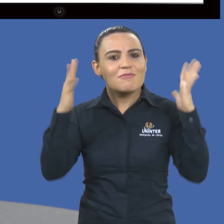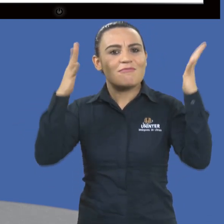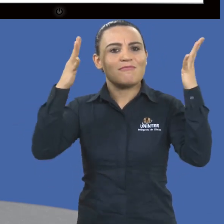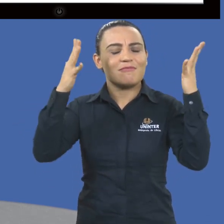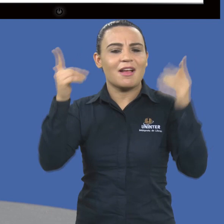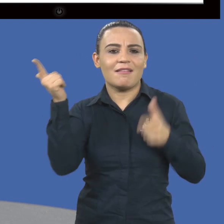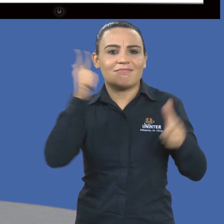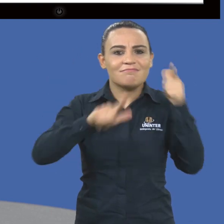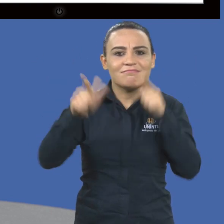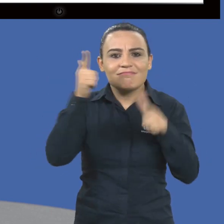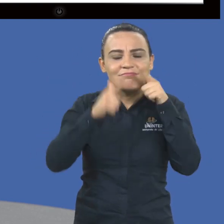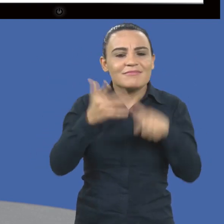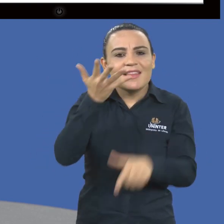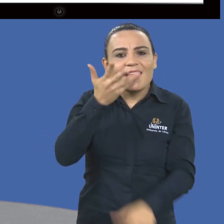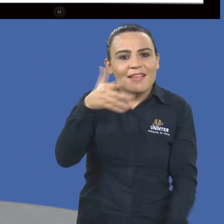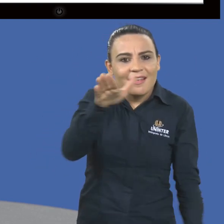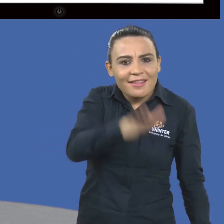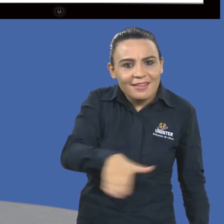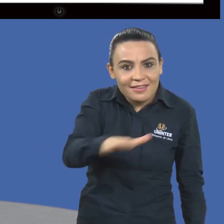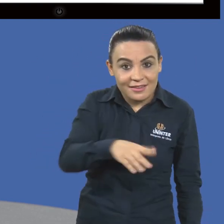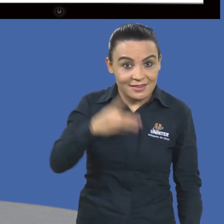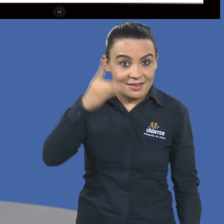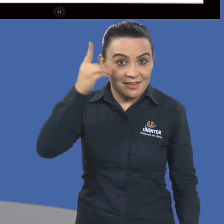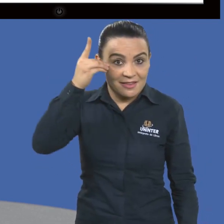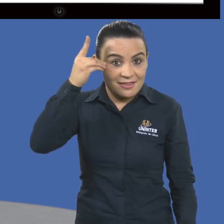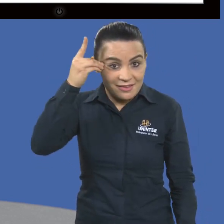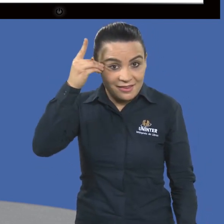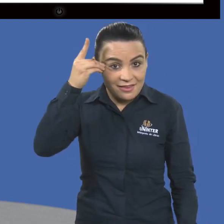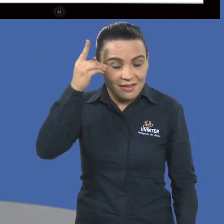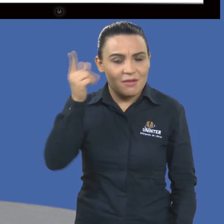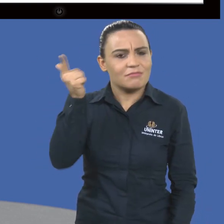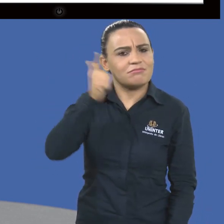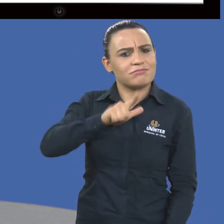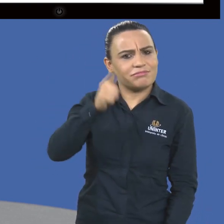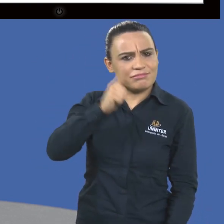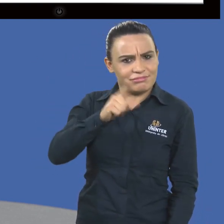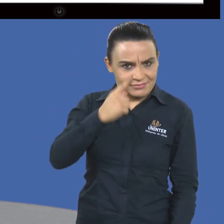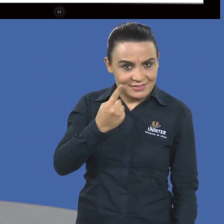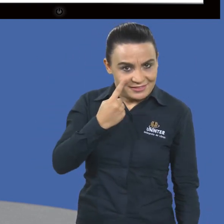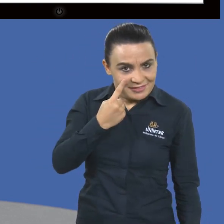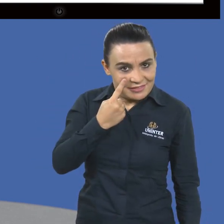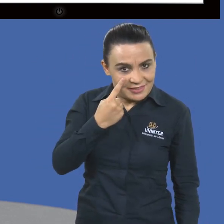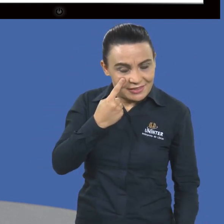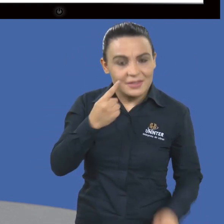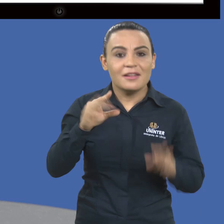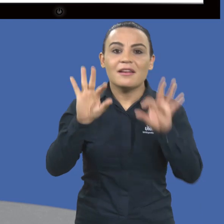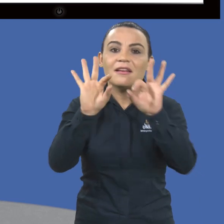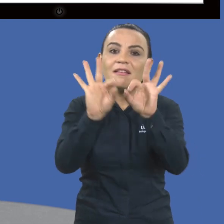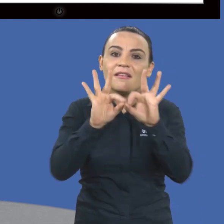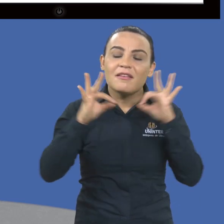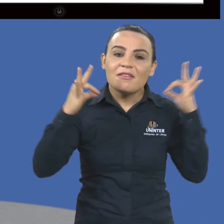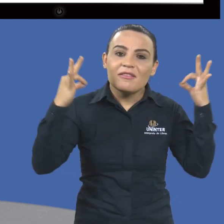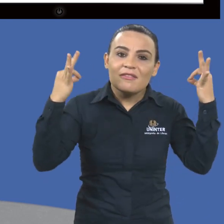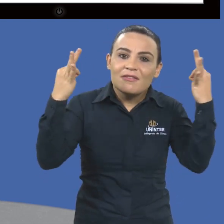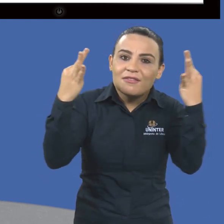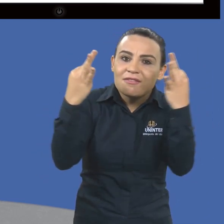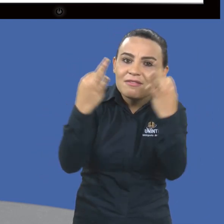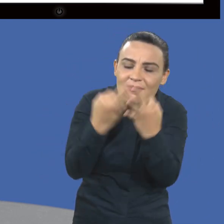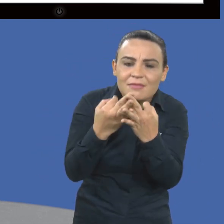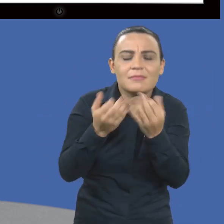a gente vê tanto êxito dessas crianças com síndrome de Down, dessas